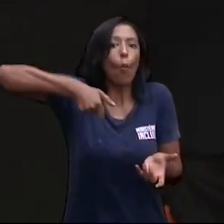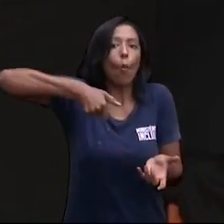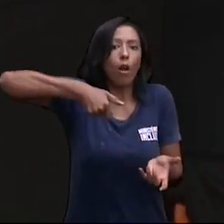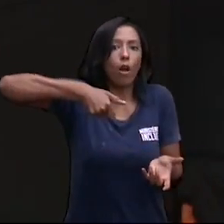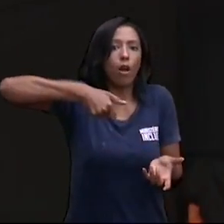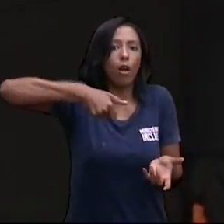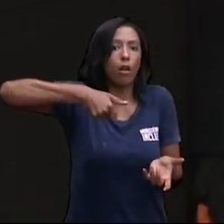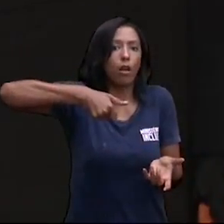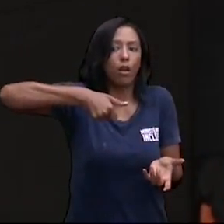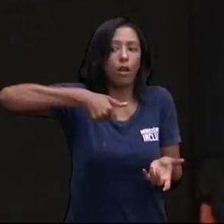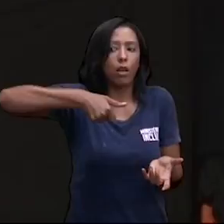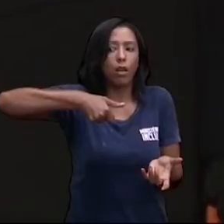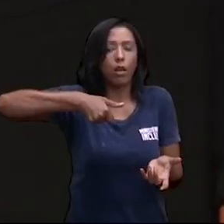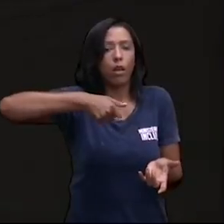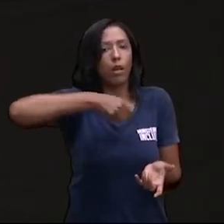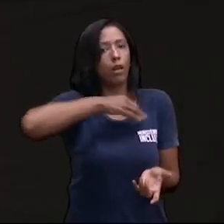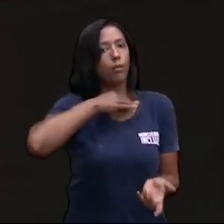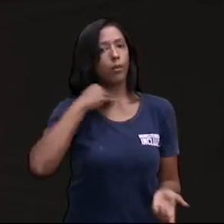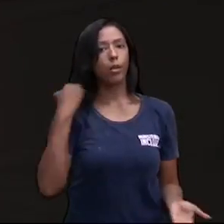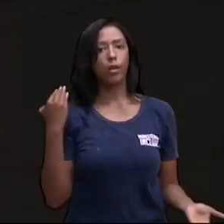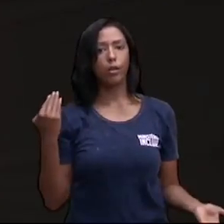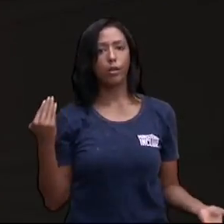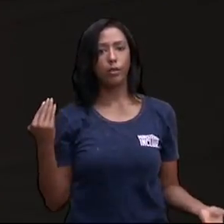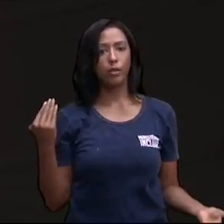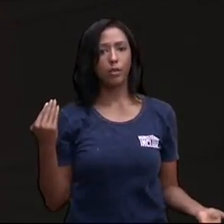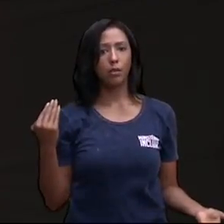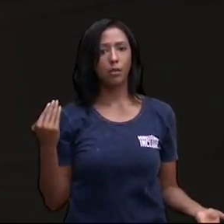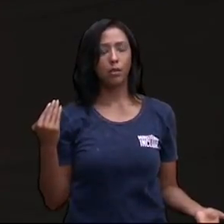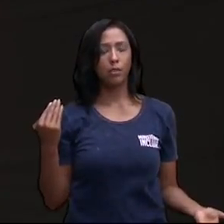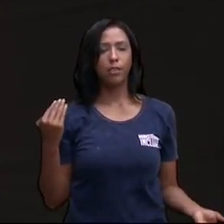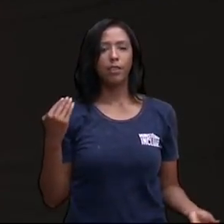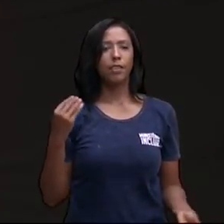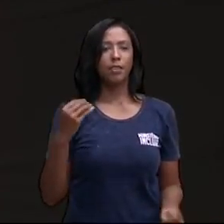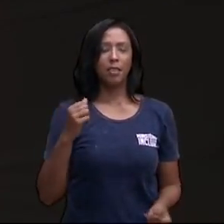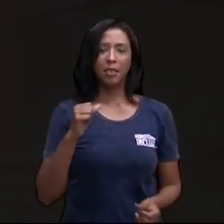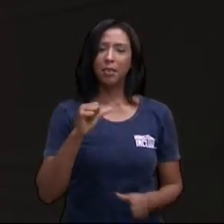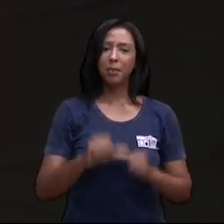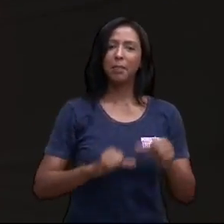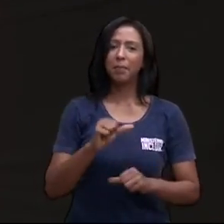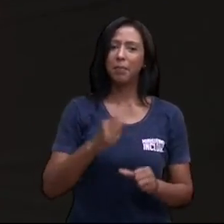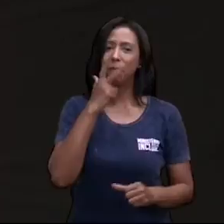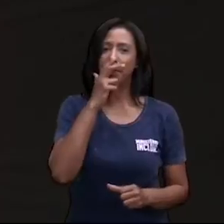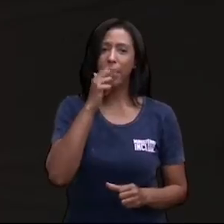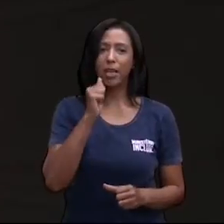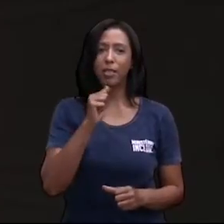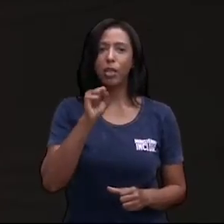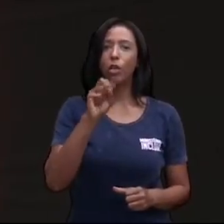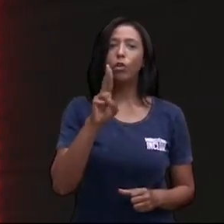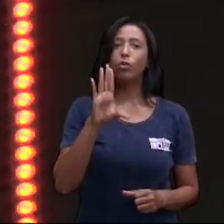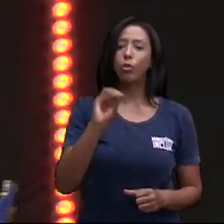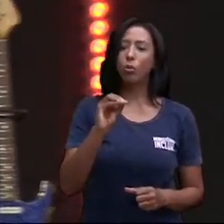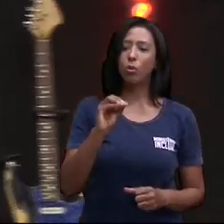E aí se vira uma vitamina um pedacinho de braço pedacinho de